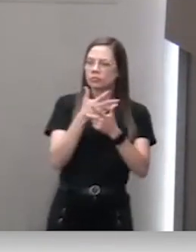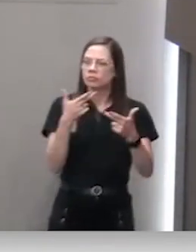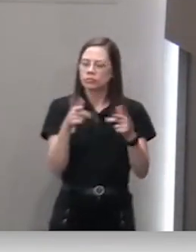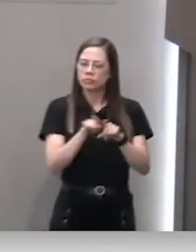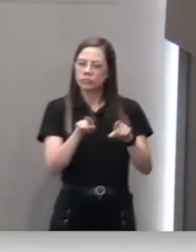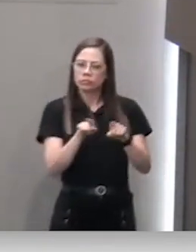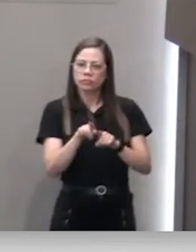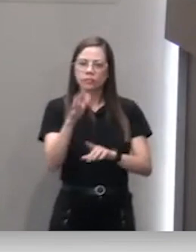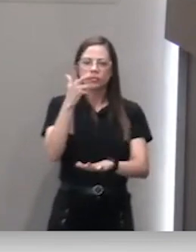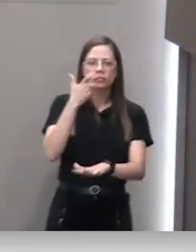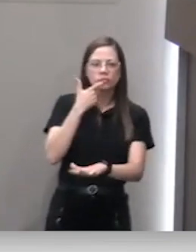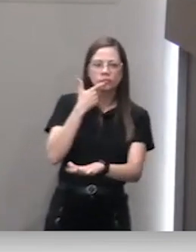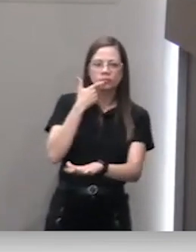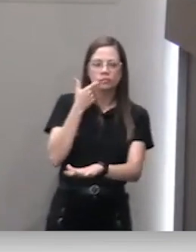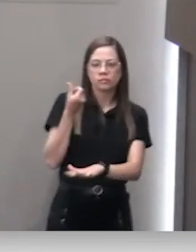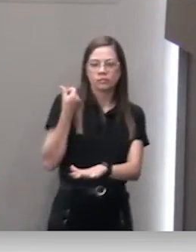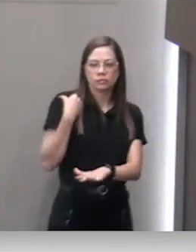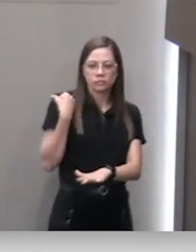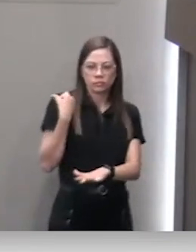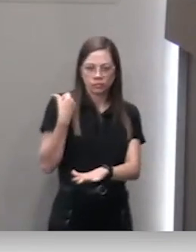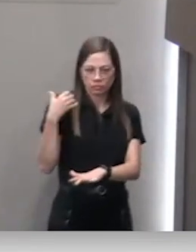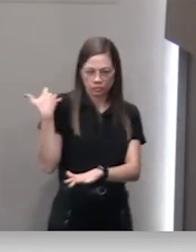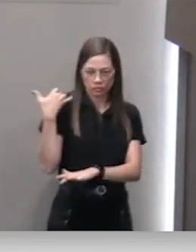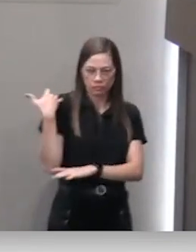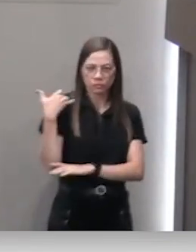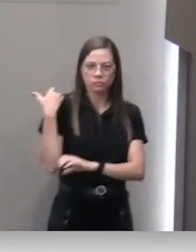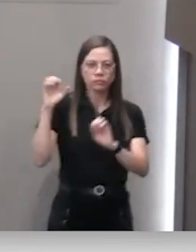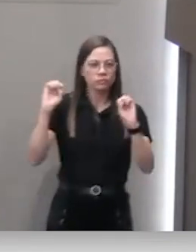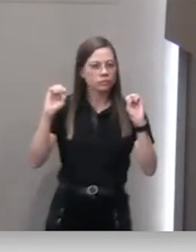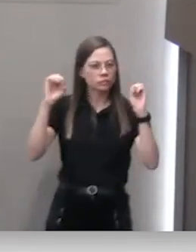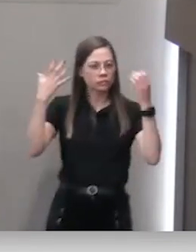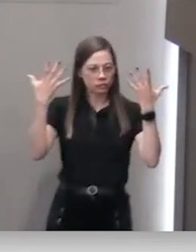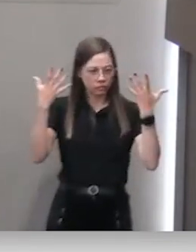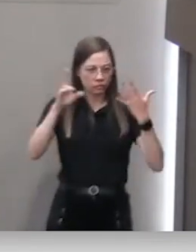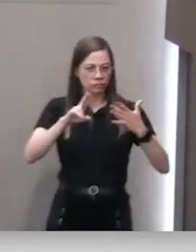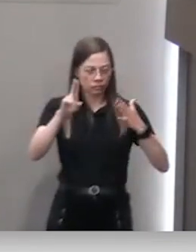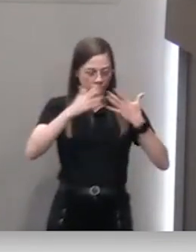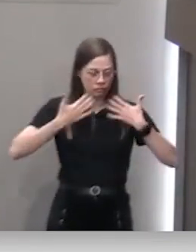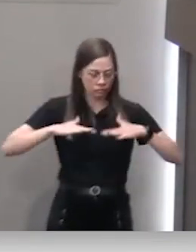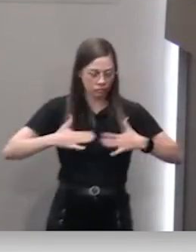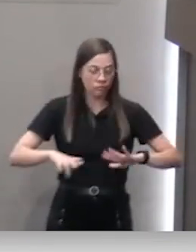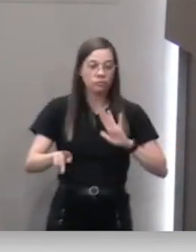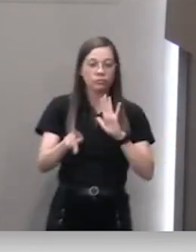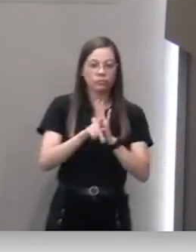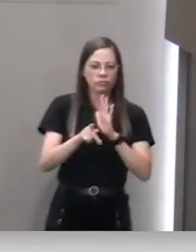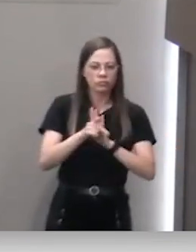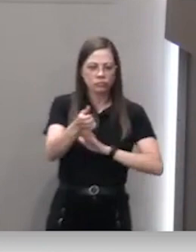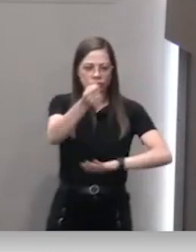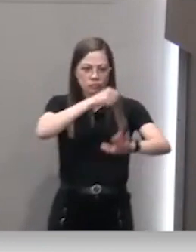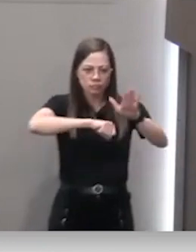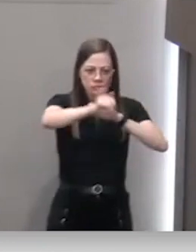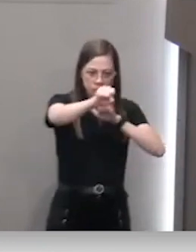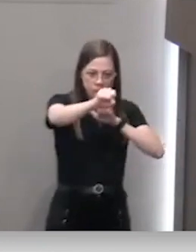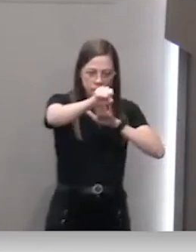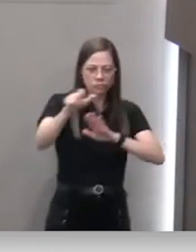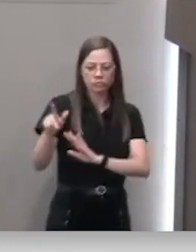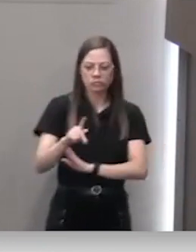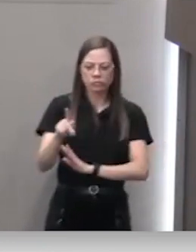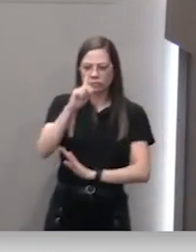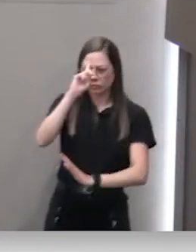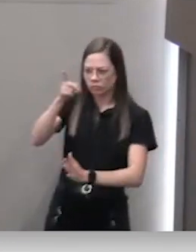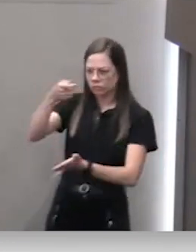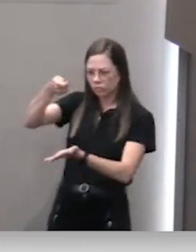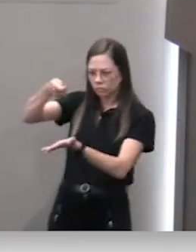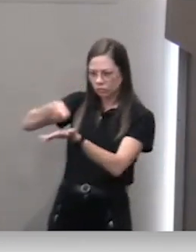um menino de 6 anos, numa festa fantasia, queria se vestir de super-herói. E o professor o